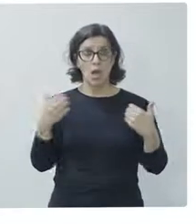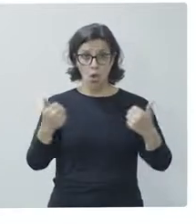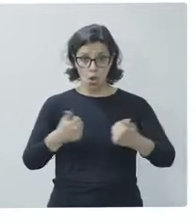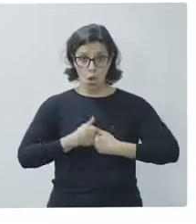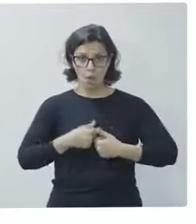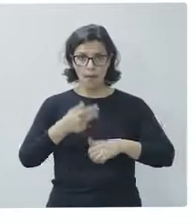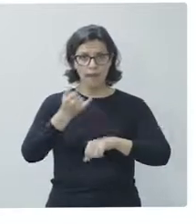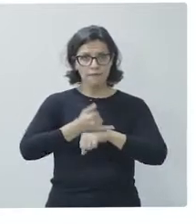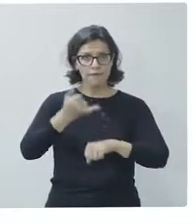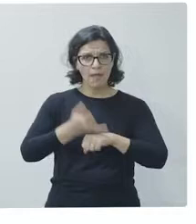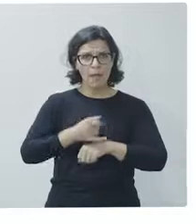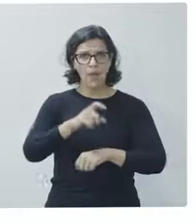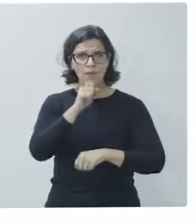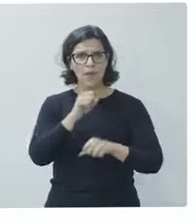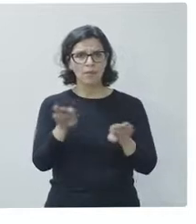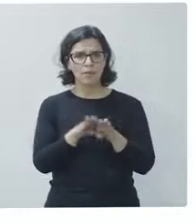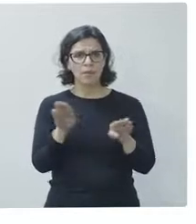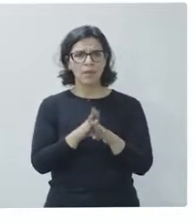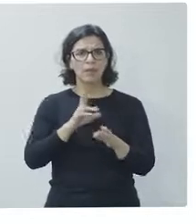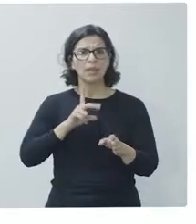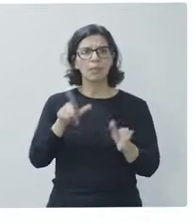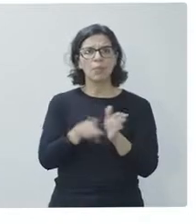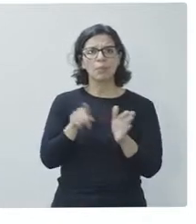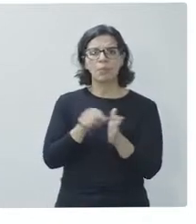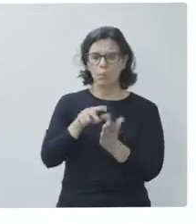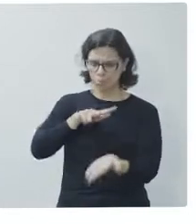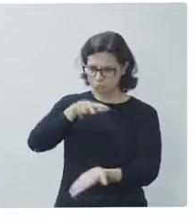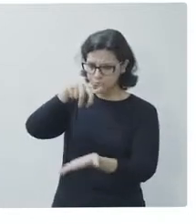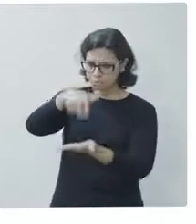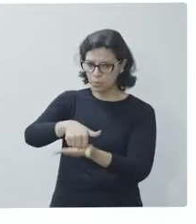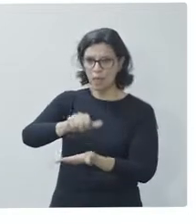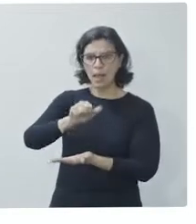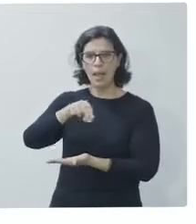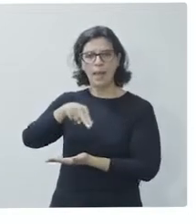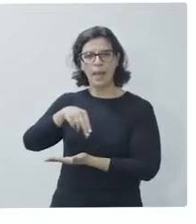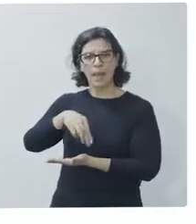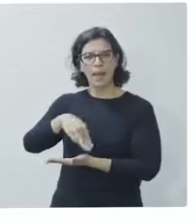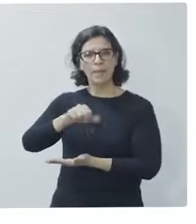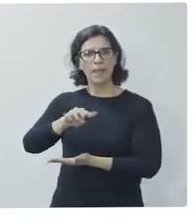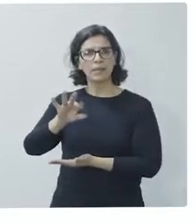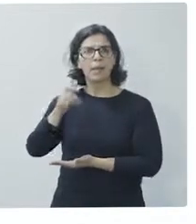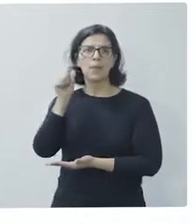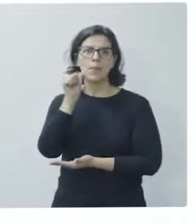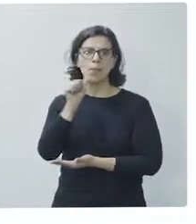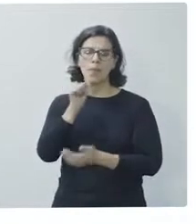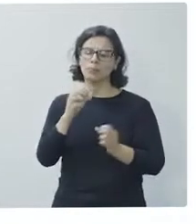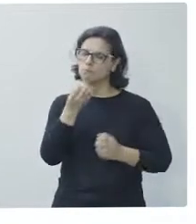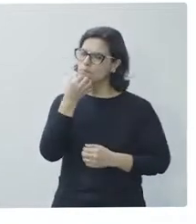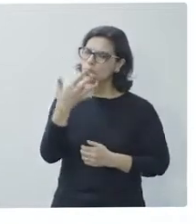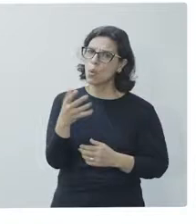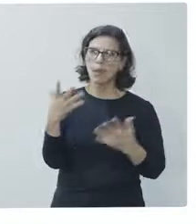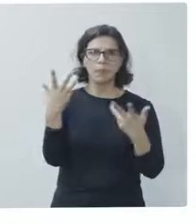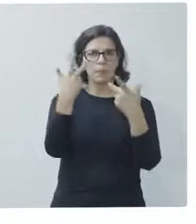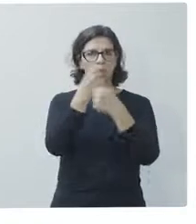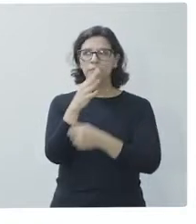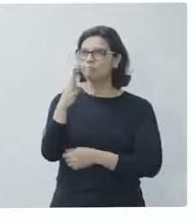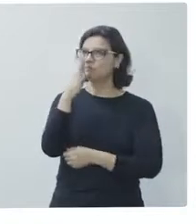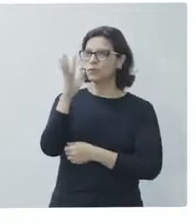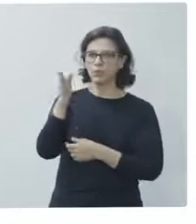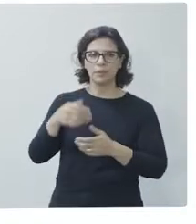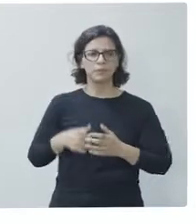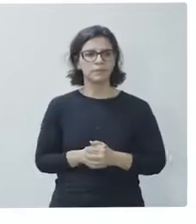vestindo a armadura enferrujada, aos pés de Amata, a mulher mais bondosa e bela que já